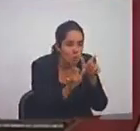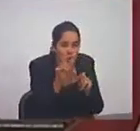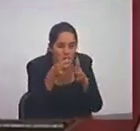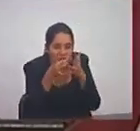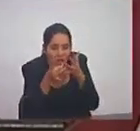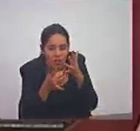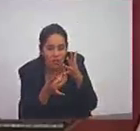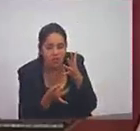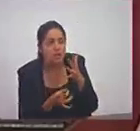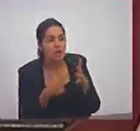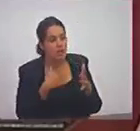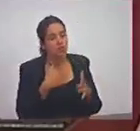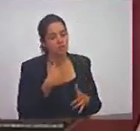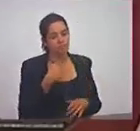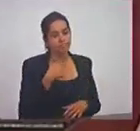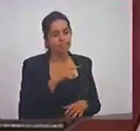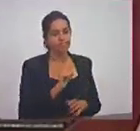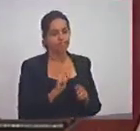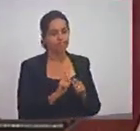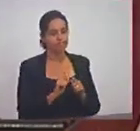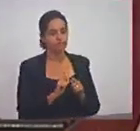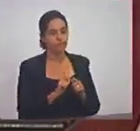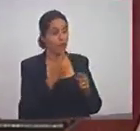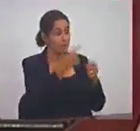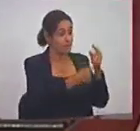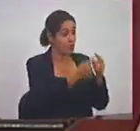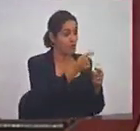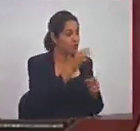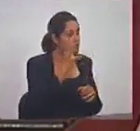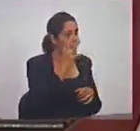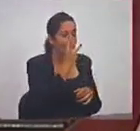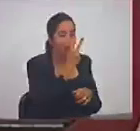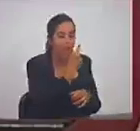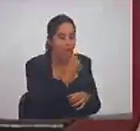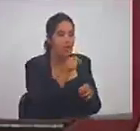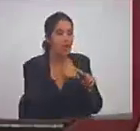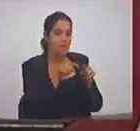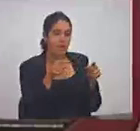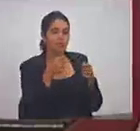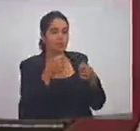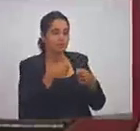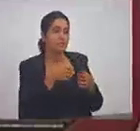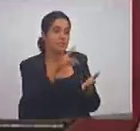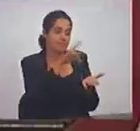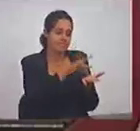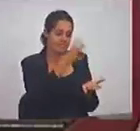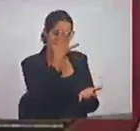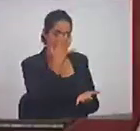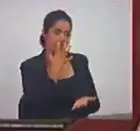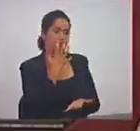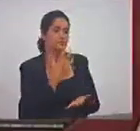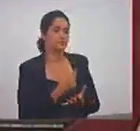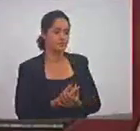a política, no geral, a política ela é linda. É uma das maneiras de a gente se fazer caridade, ajudar as pessoas.